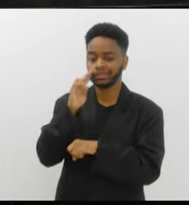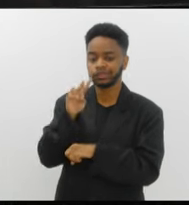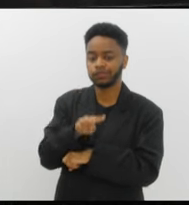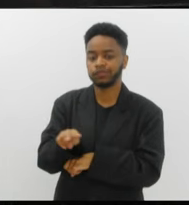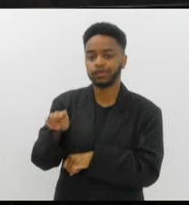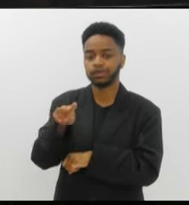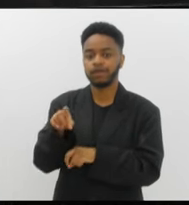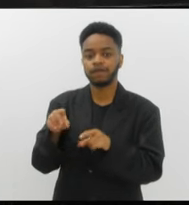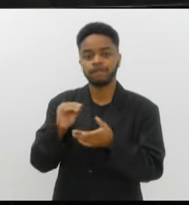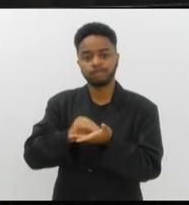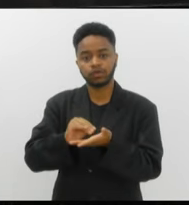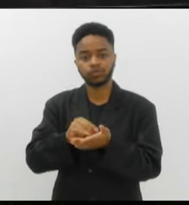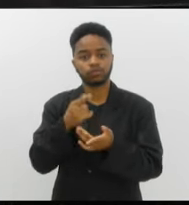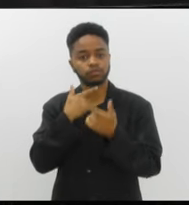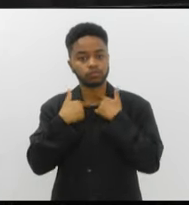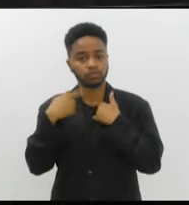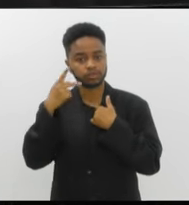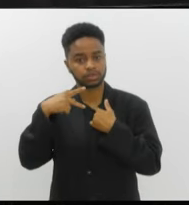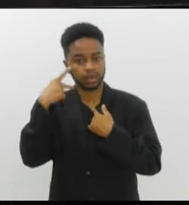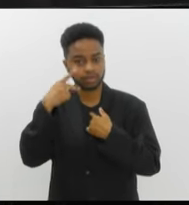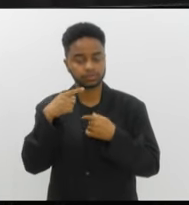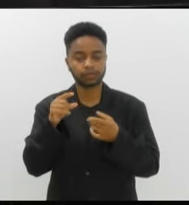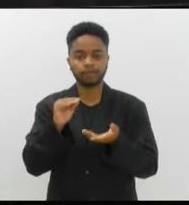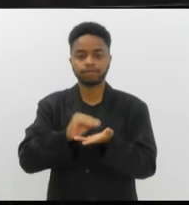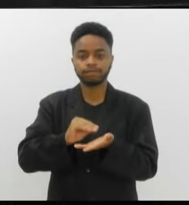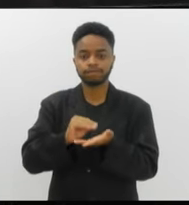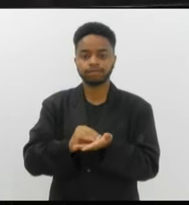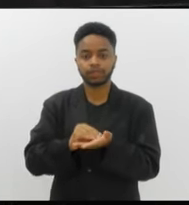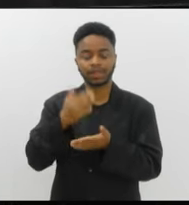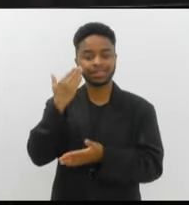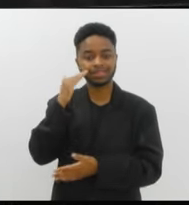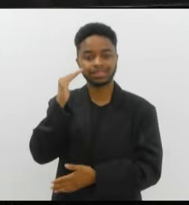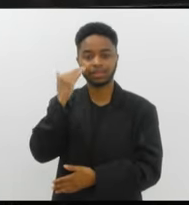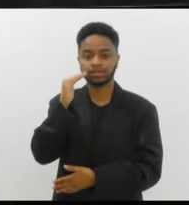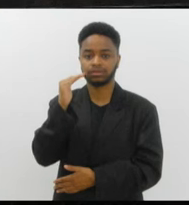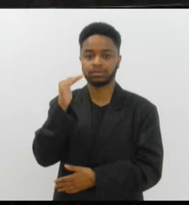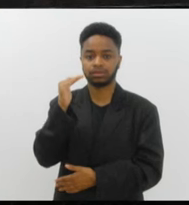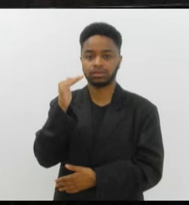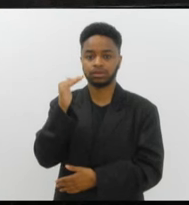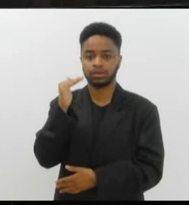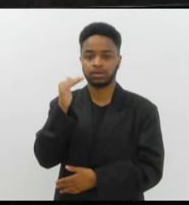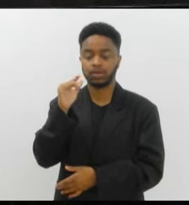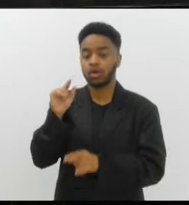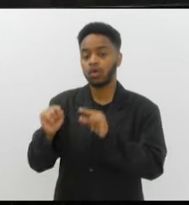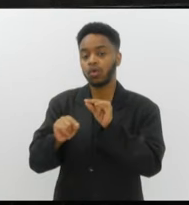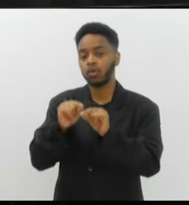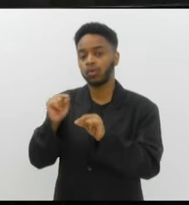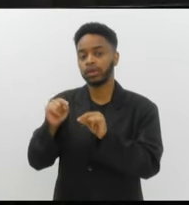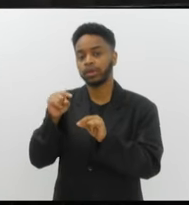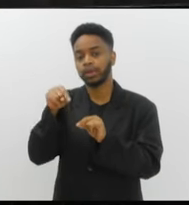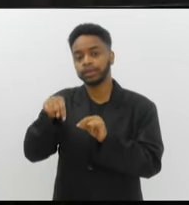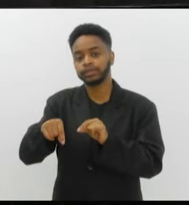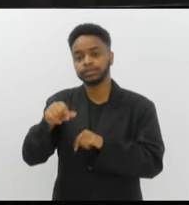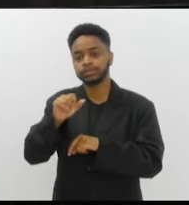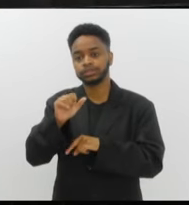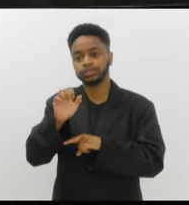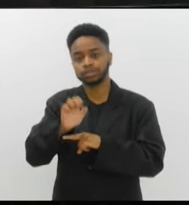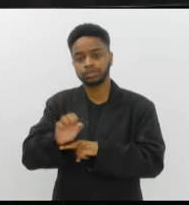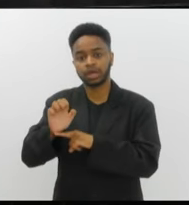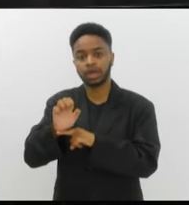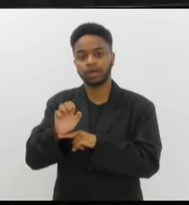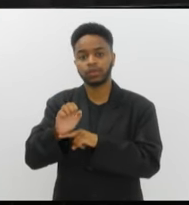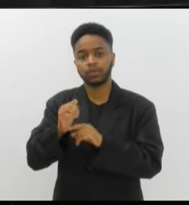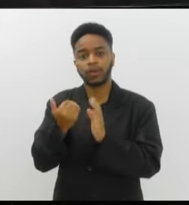falta vontade política, falta compreender que o Estado é maior que